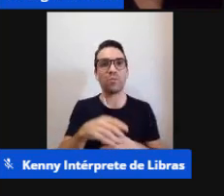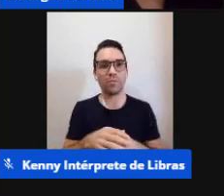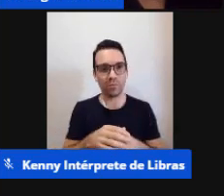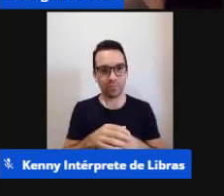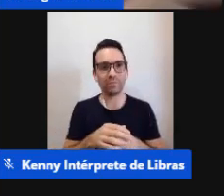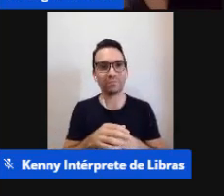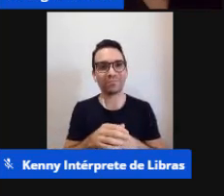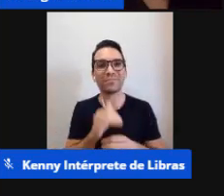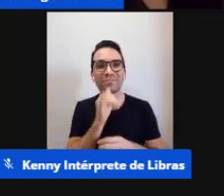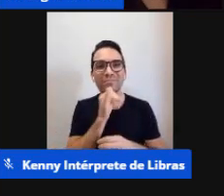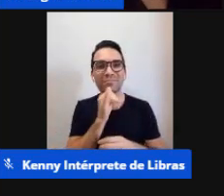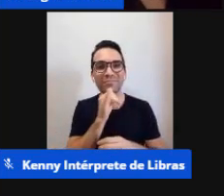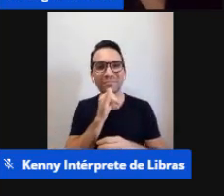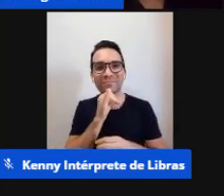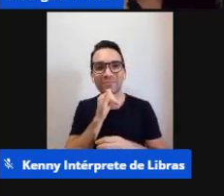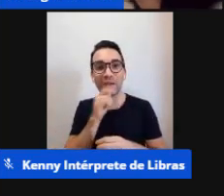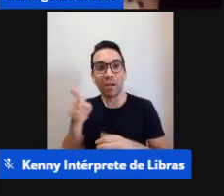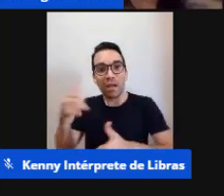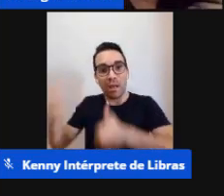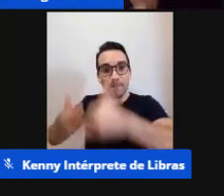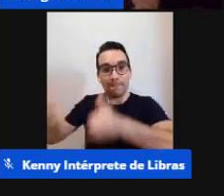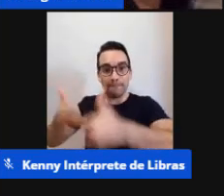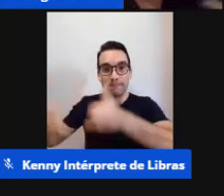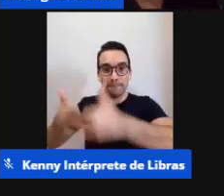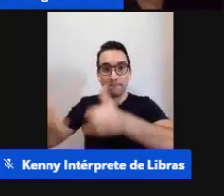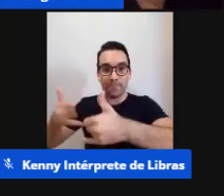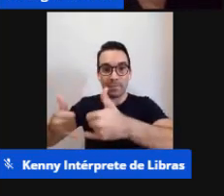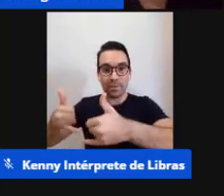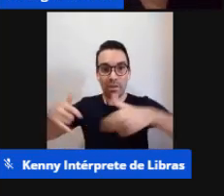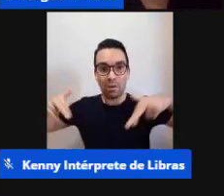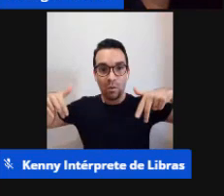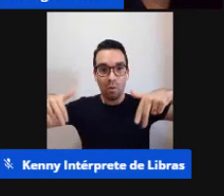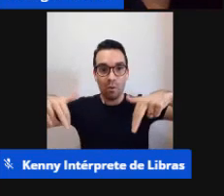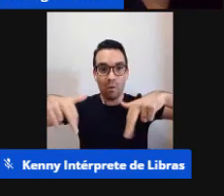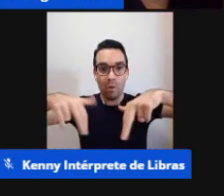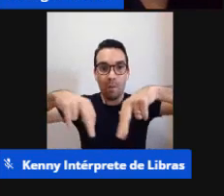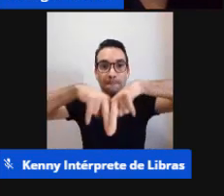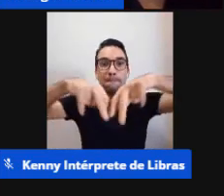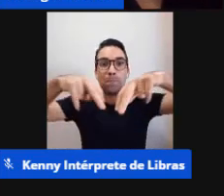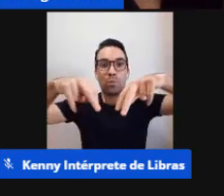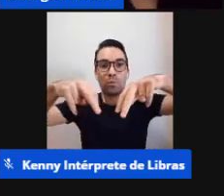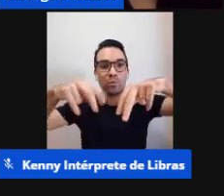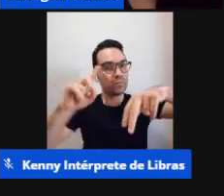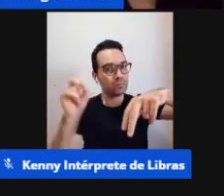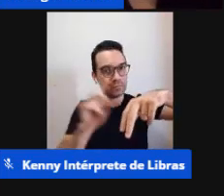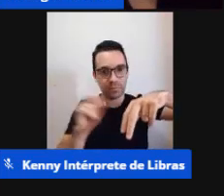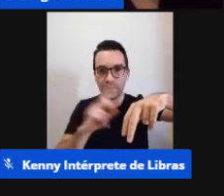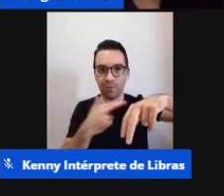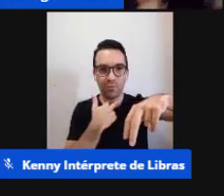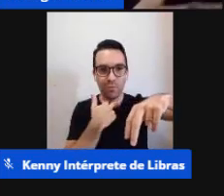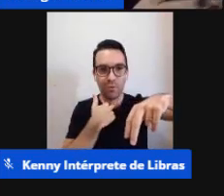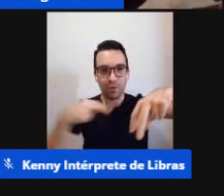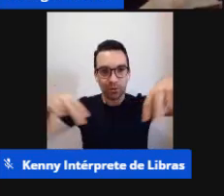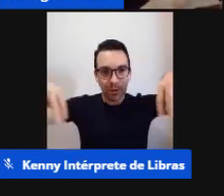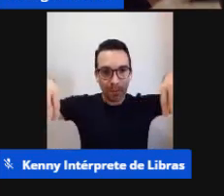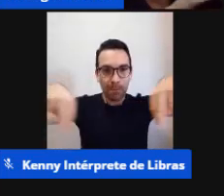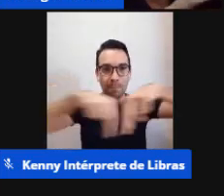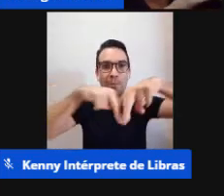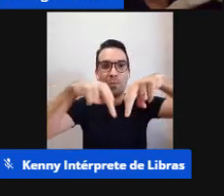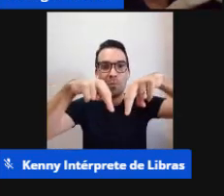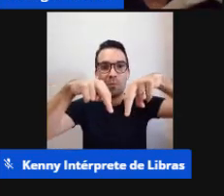repente, uma trompa na outra. A gente tem que dar atividade para isso não acontecer, né? Ela saber que, por exemplo, uma